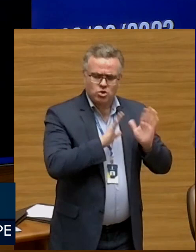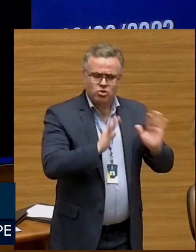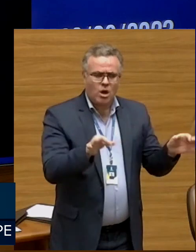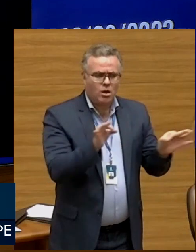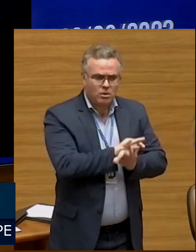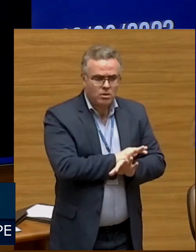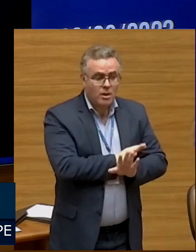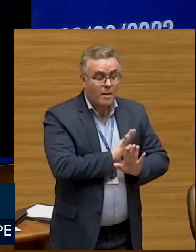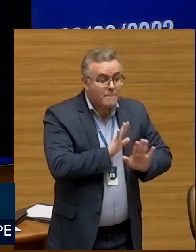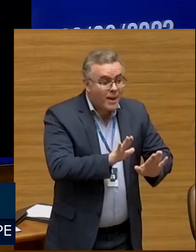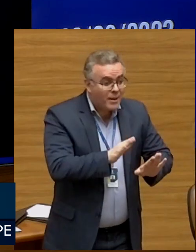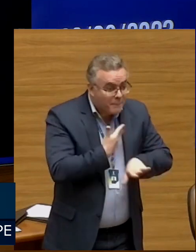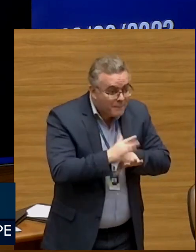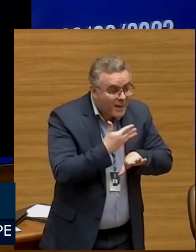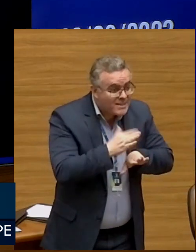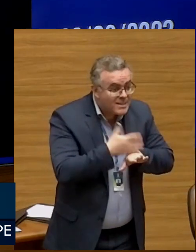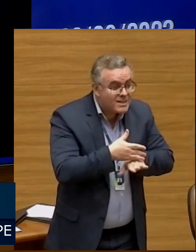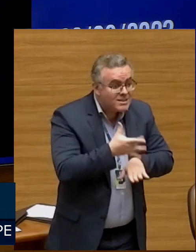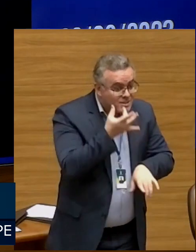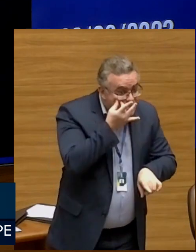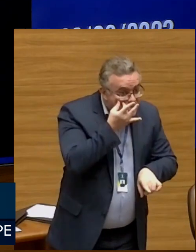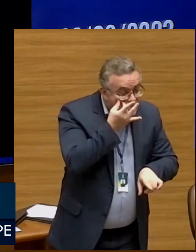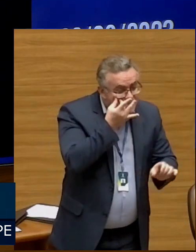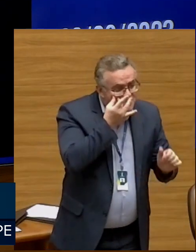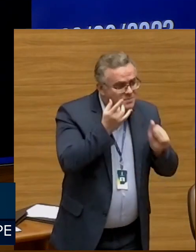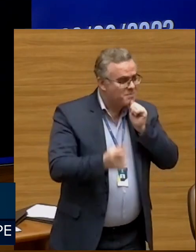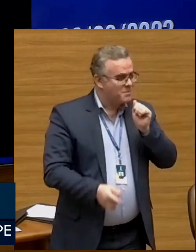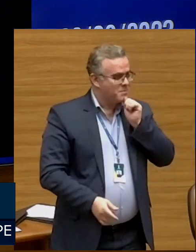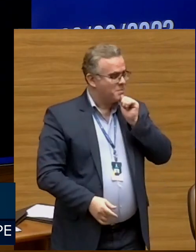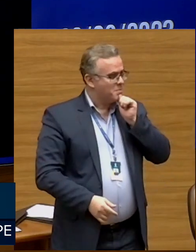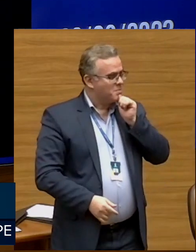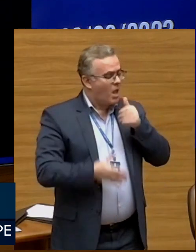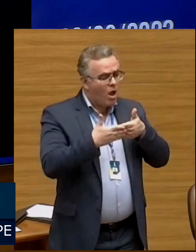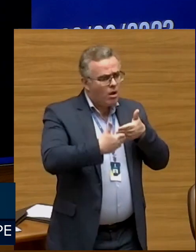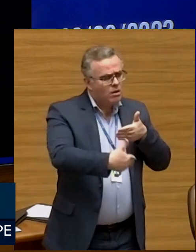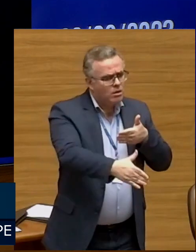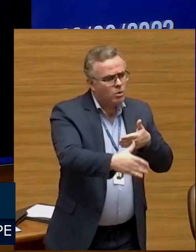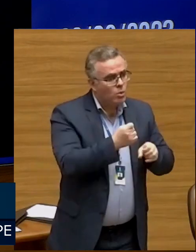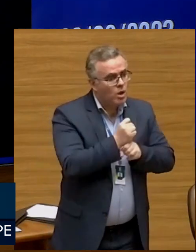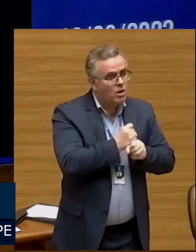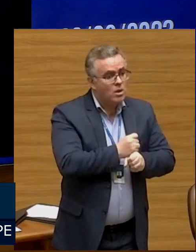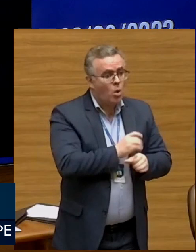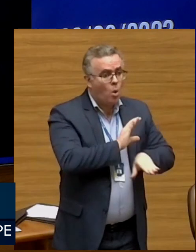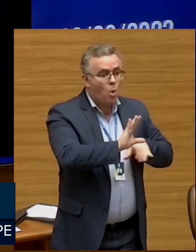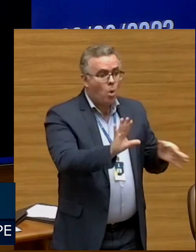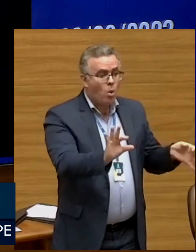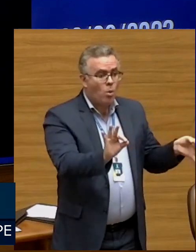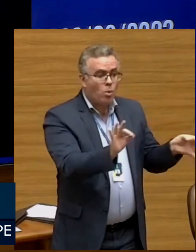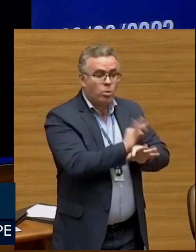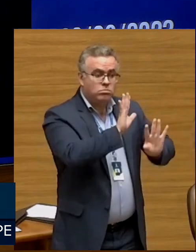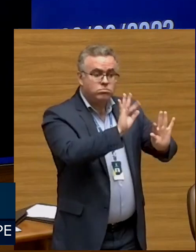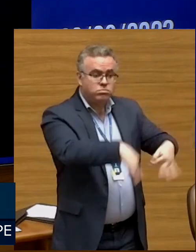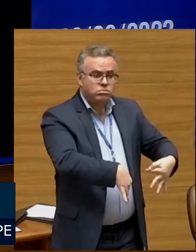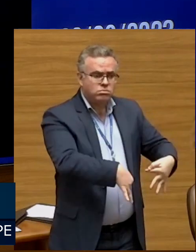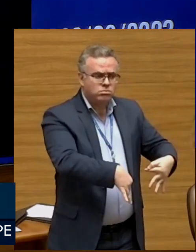mas não foi colocado em prática. Alguns anos depois, esse curso foi extinto. Ou seja, não existe a